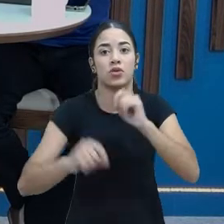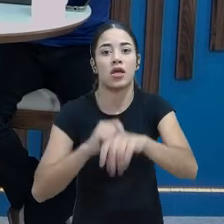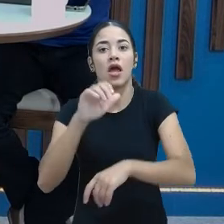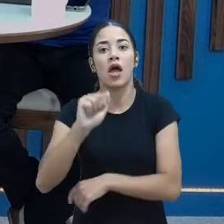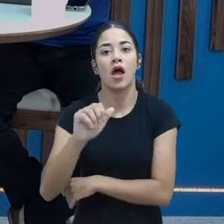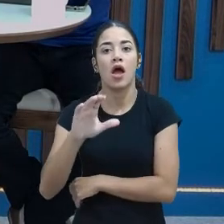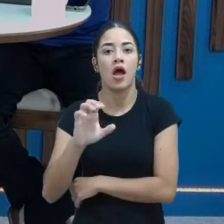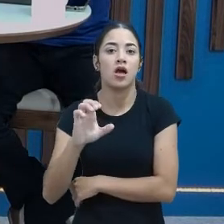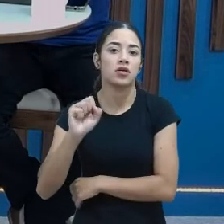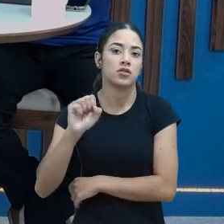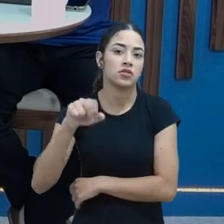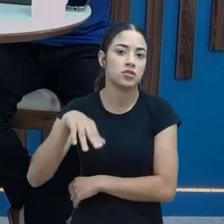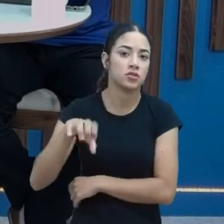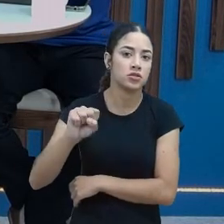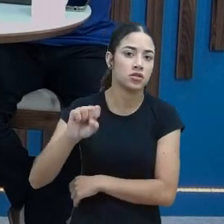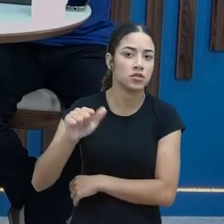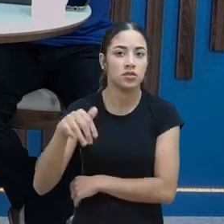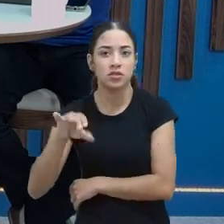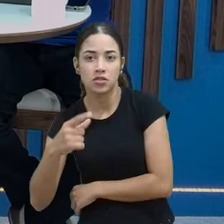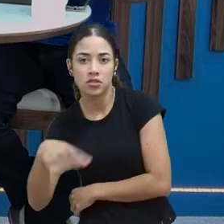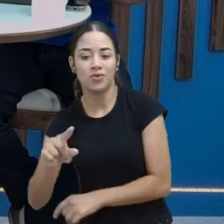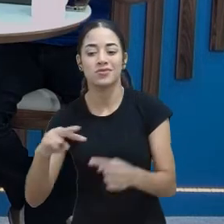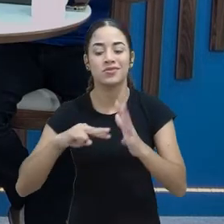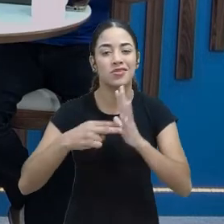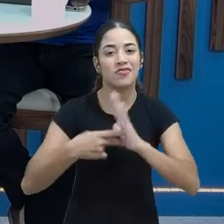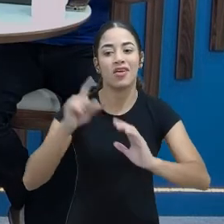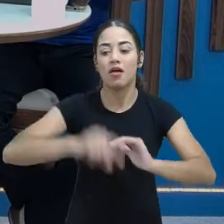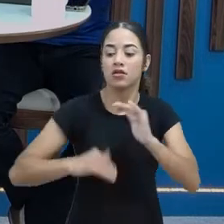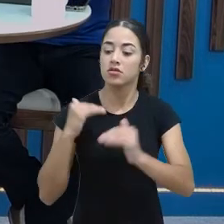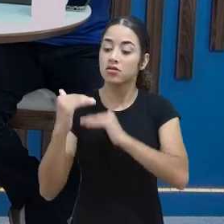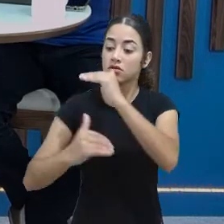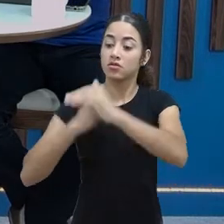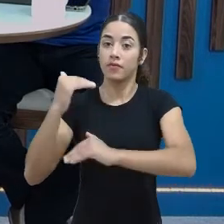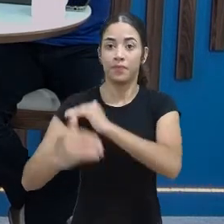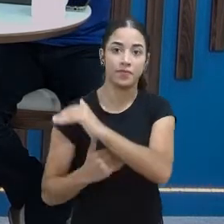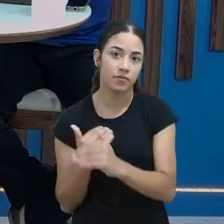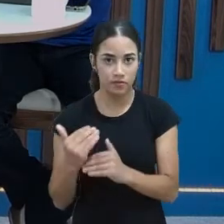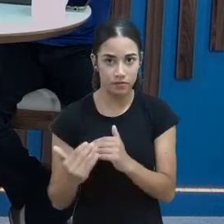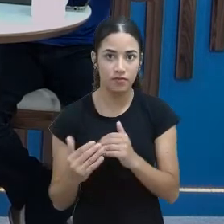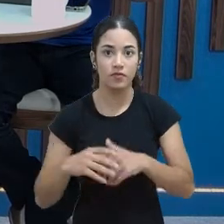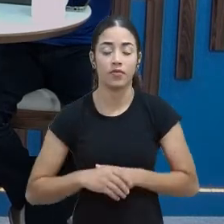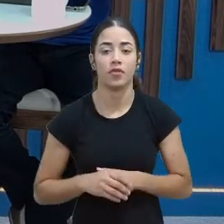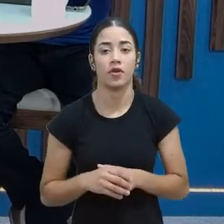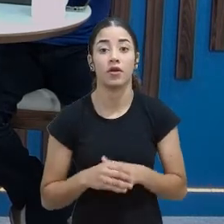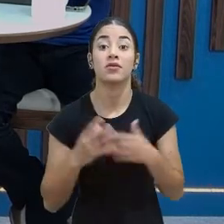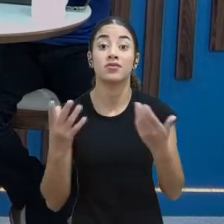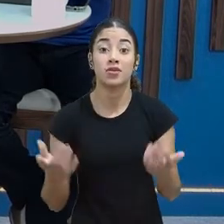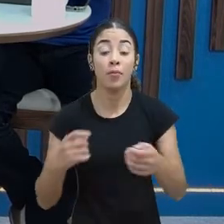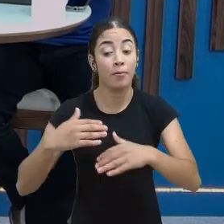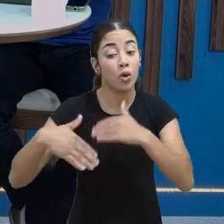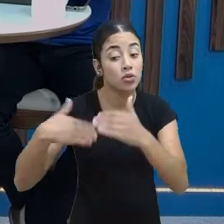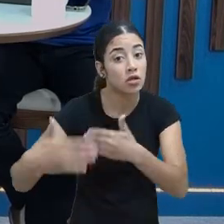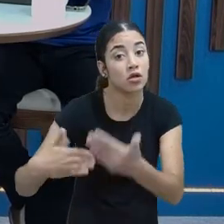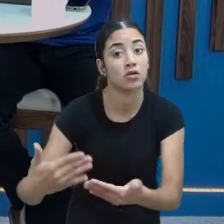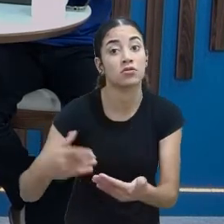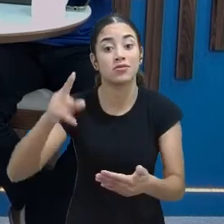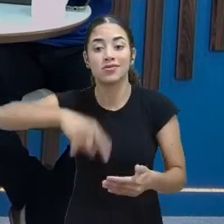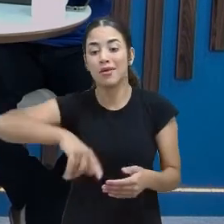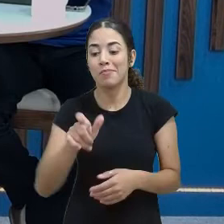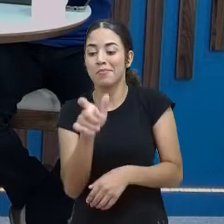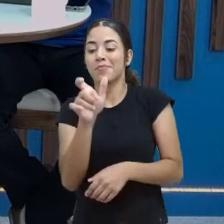ascensão, né, países em desenvolvimento, países com processo de industrialização, né? Então são termos,